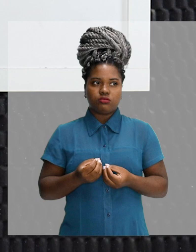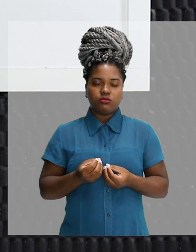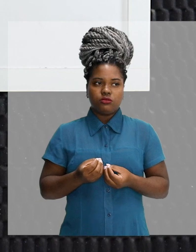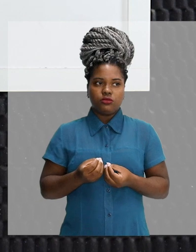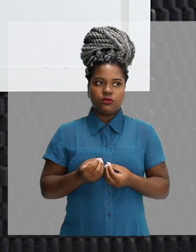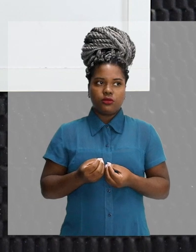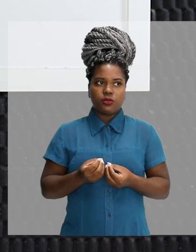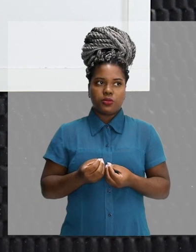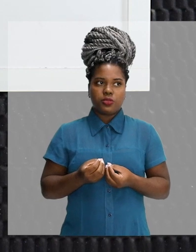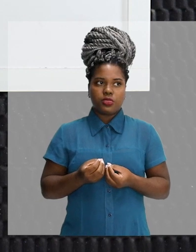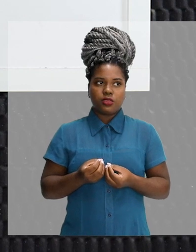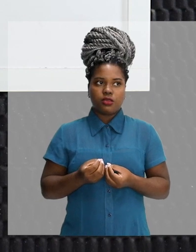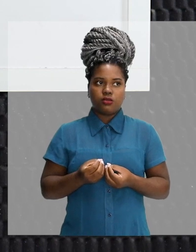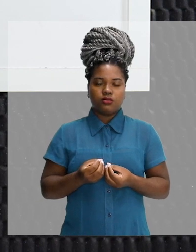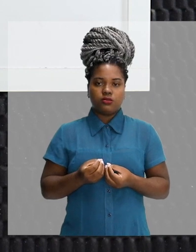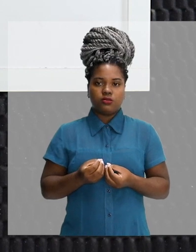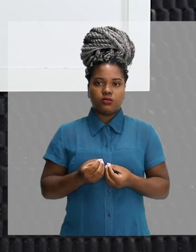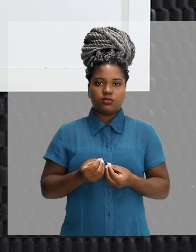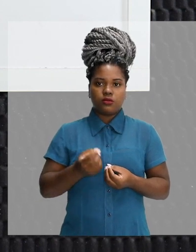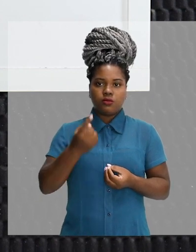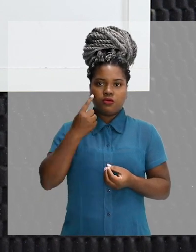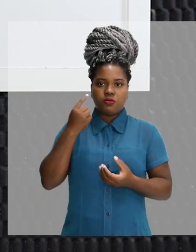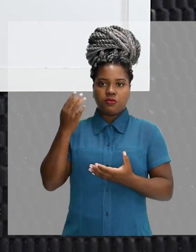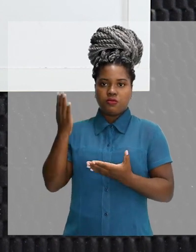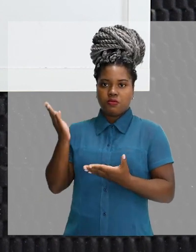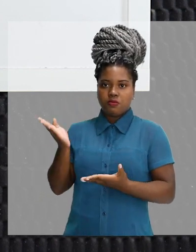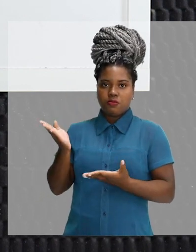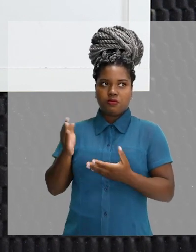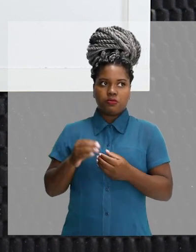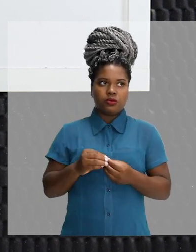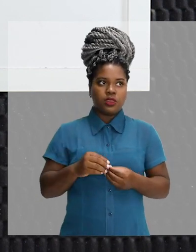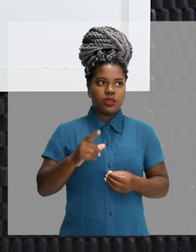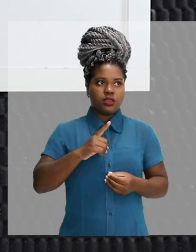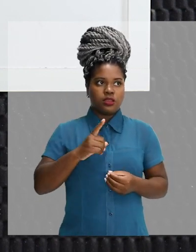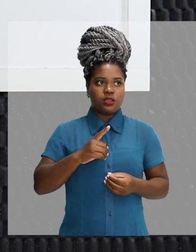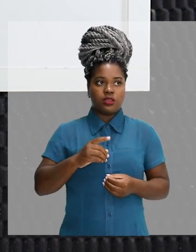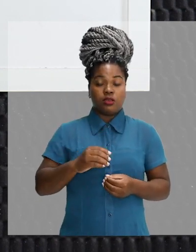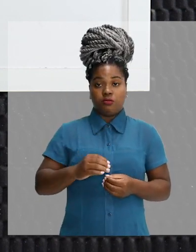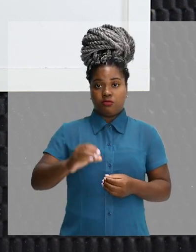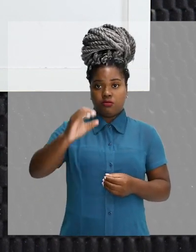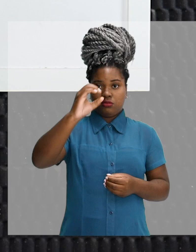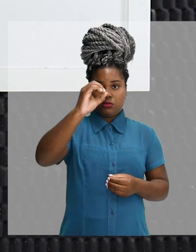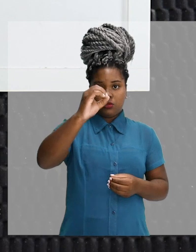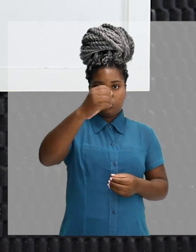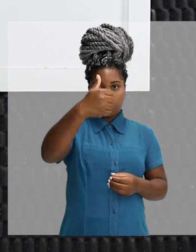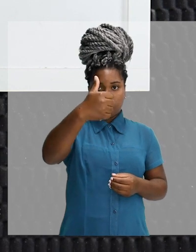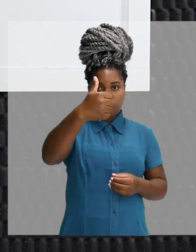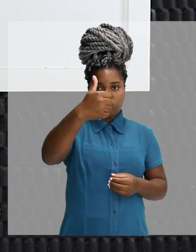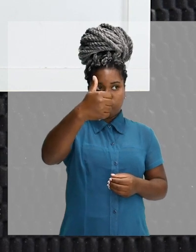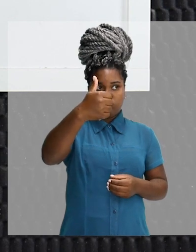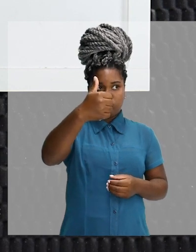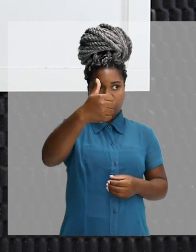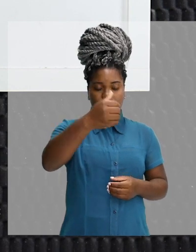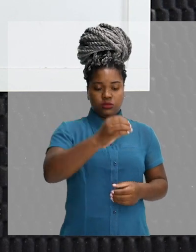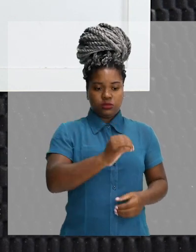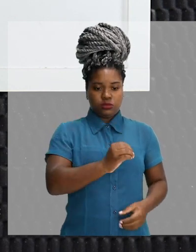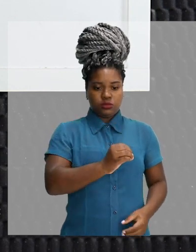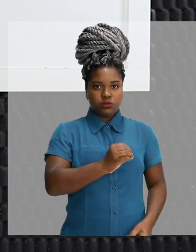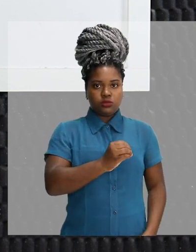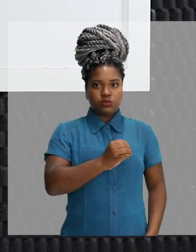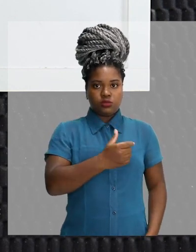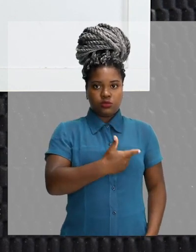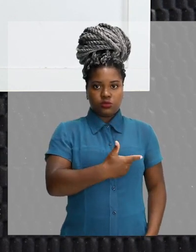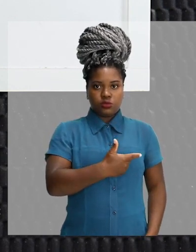posições, ok? Então, ora ela está na posição 1, ora ela está na posição